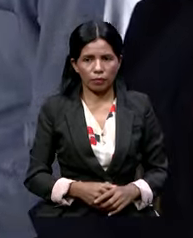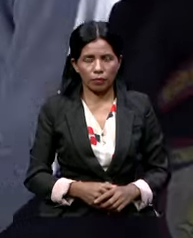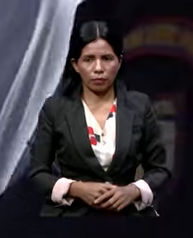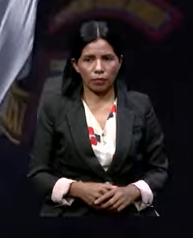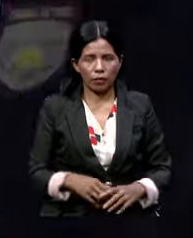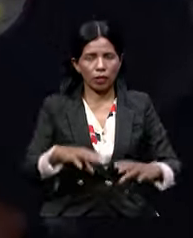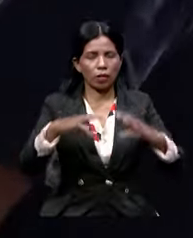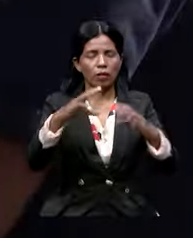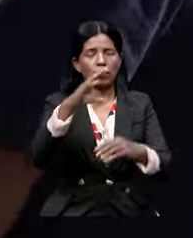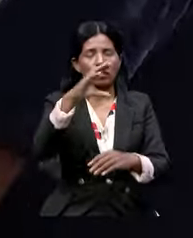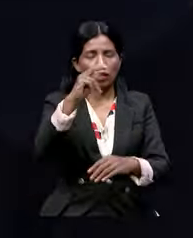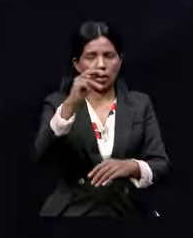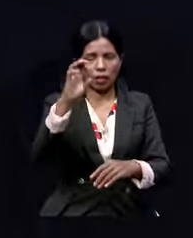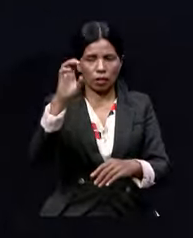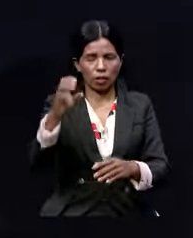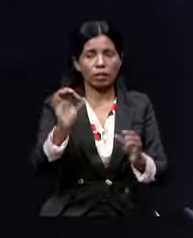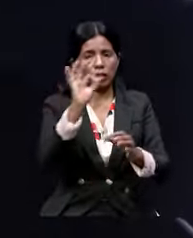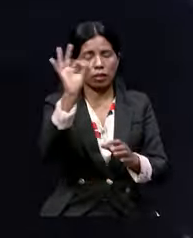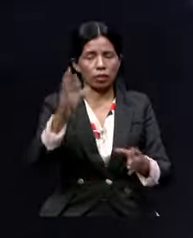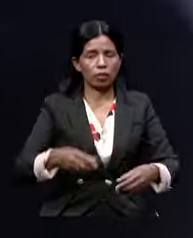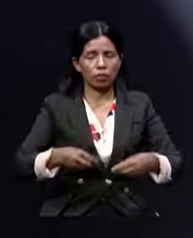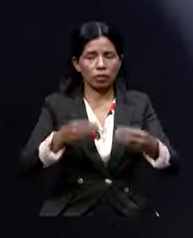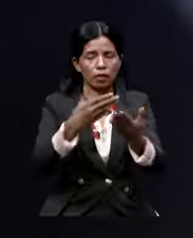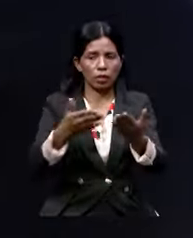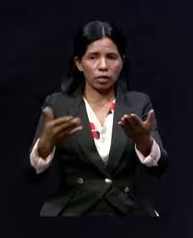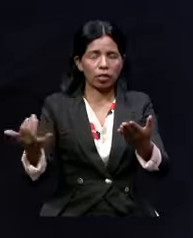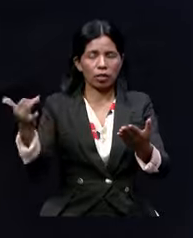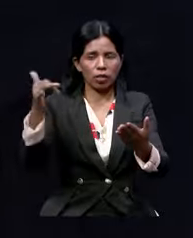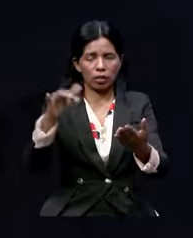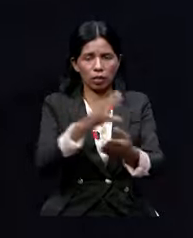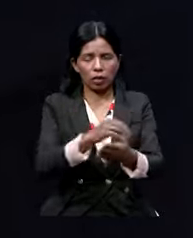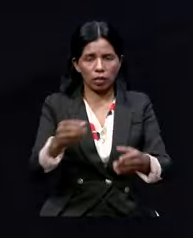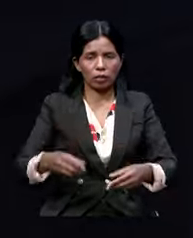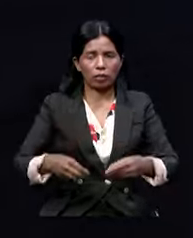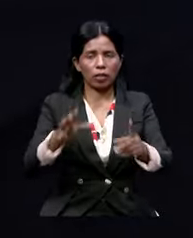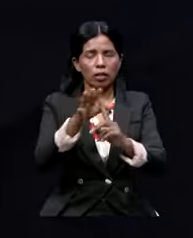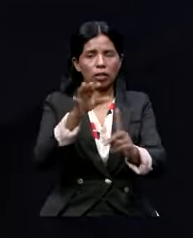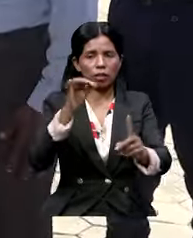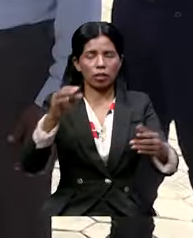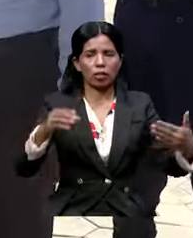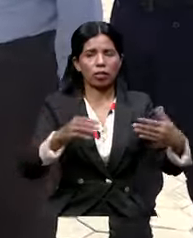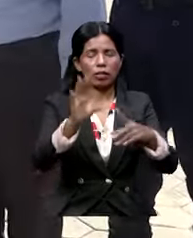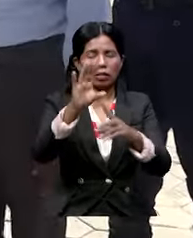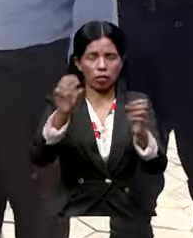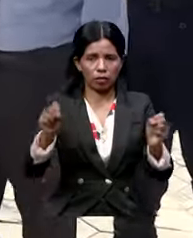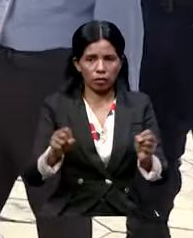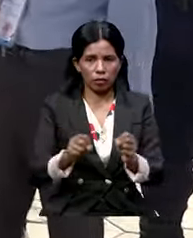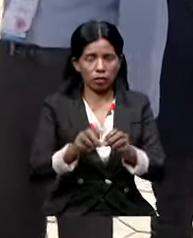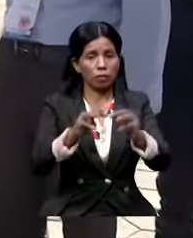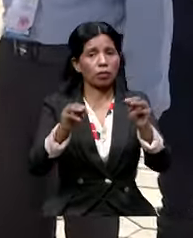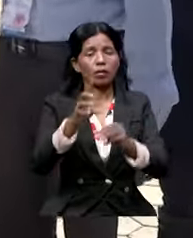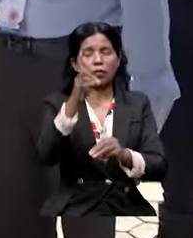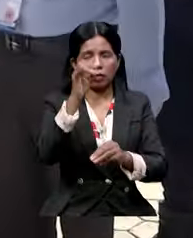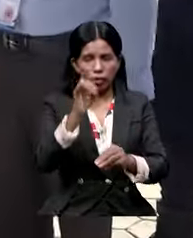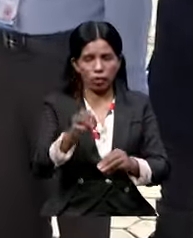Komisi Nasional Eleison ia sestane distribui ona material sensitif nola sensitivo eleison liderança komunitaria Basuku 5 ia munisipiu Dili